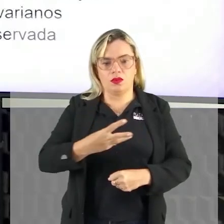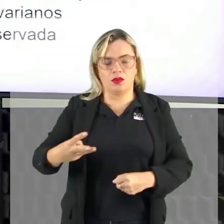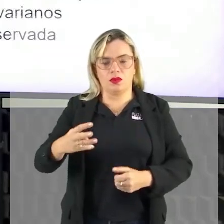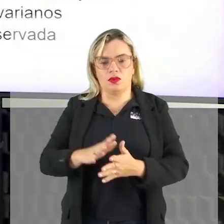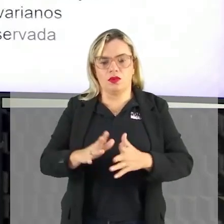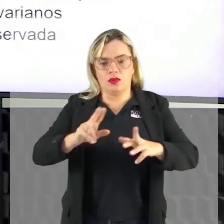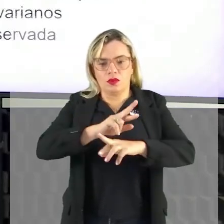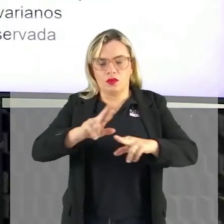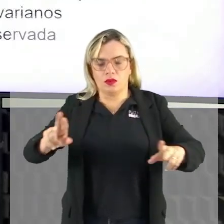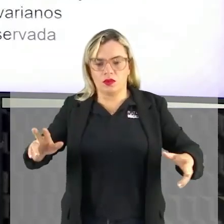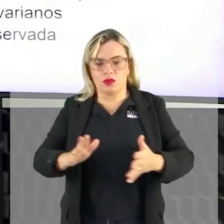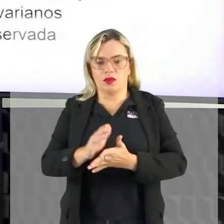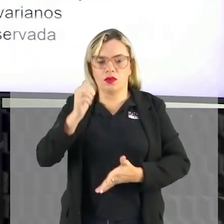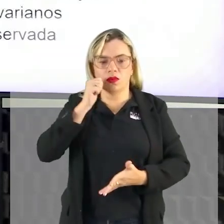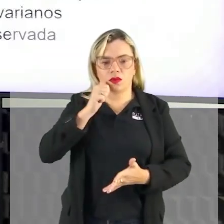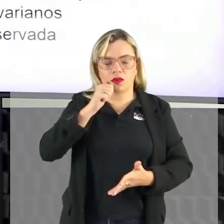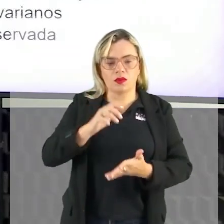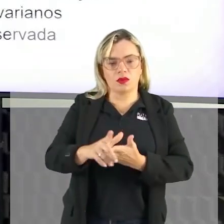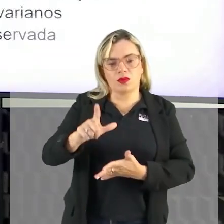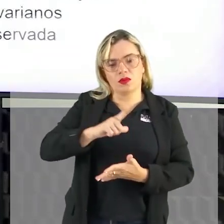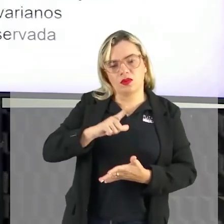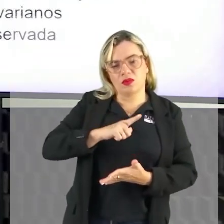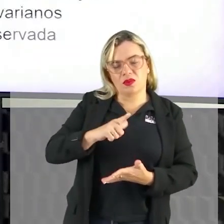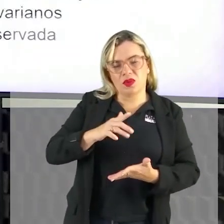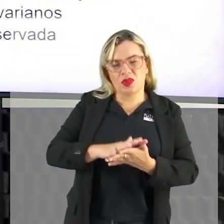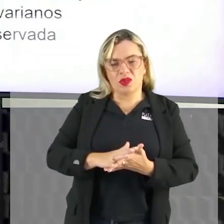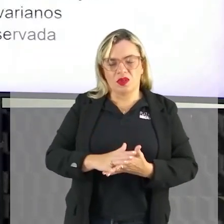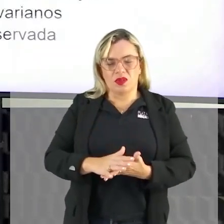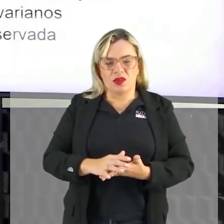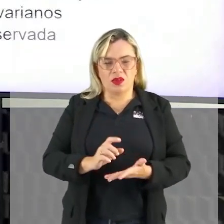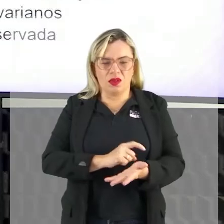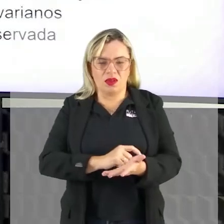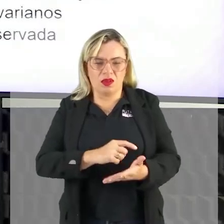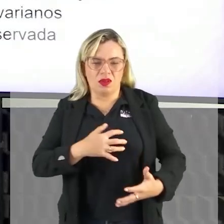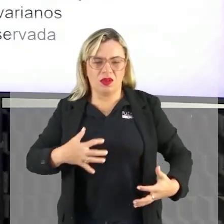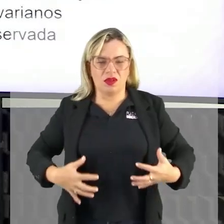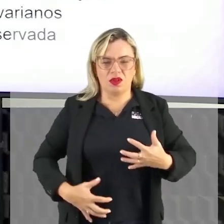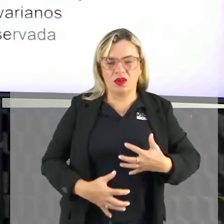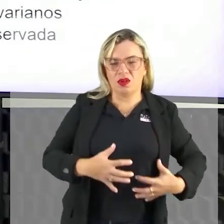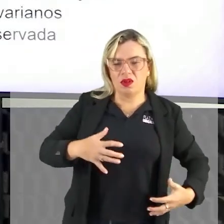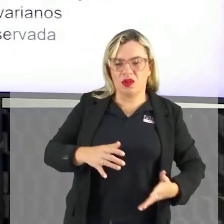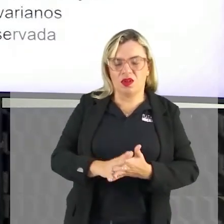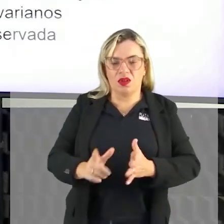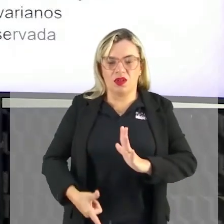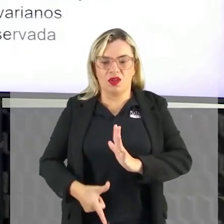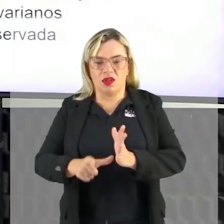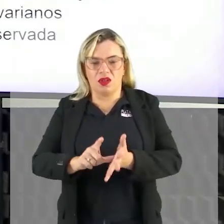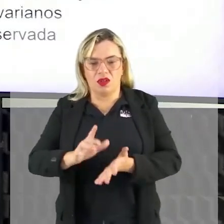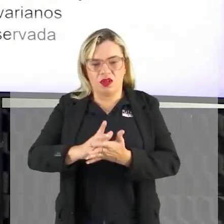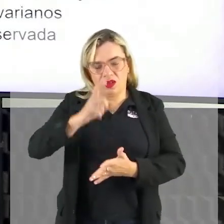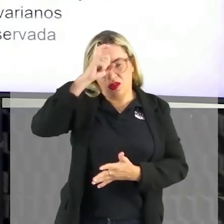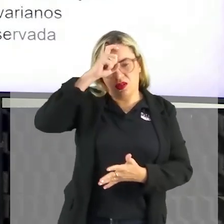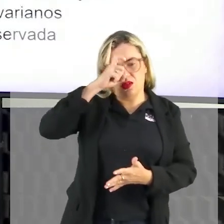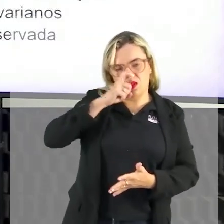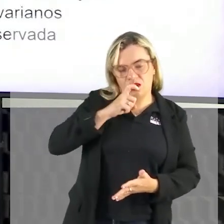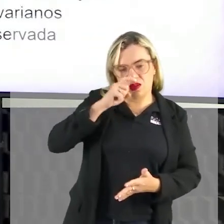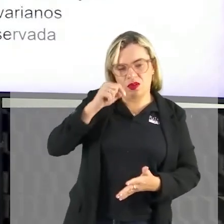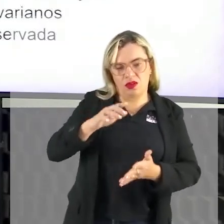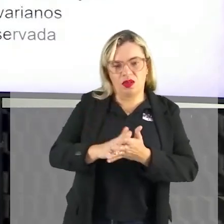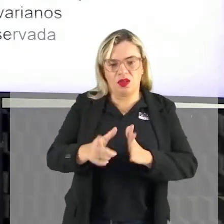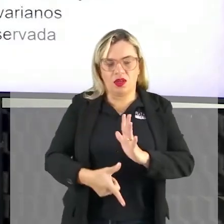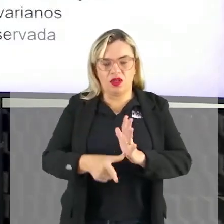que muitas mulheres sofrem com desconfortos nos dias que antecedem a menstruação, a chamada